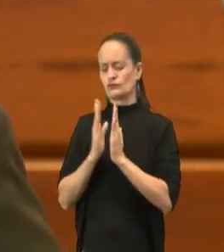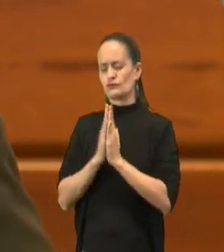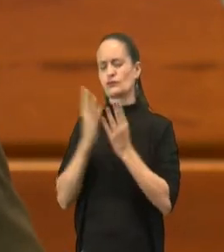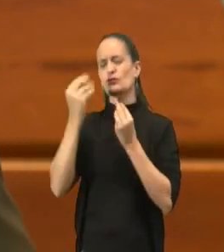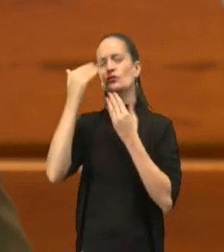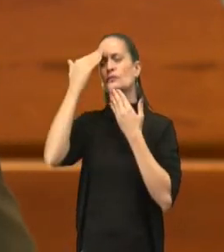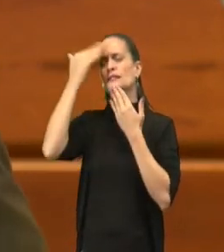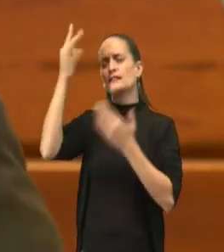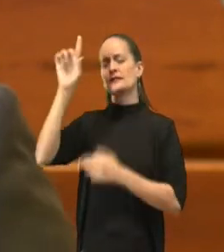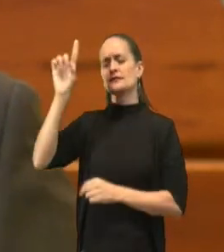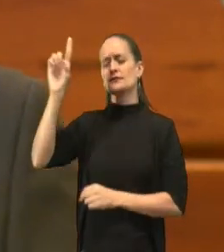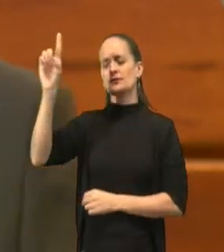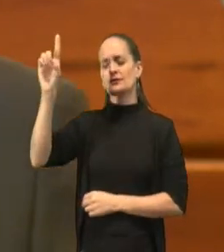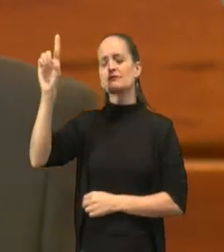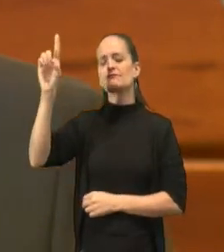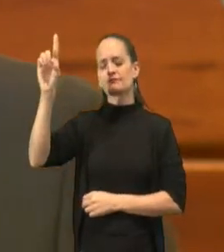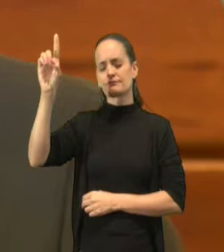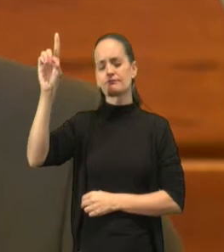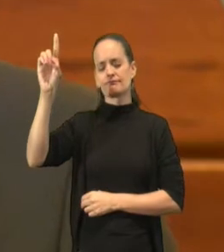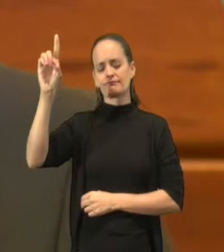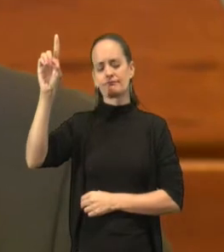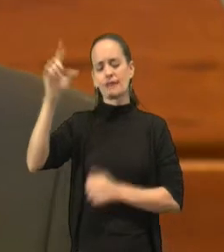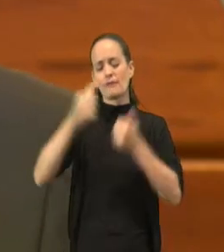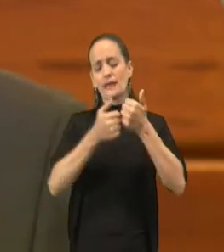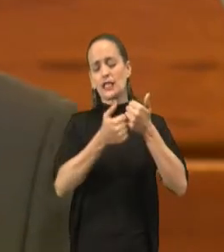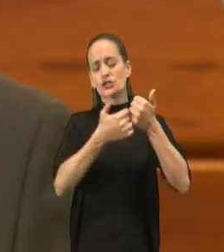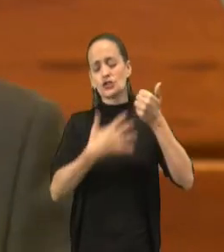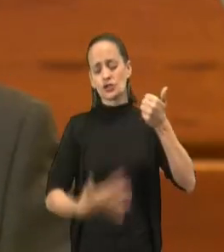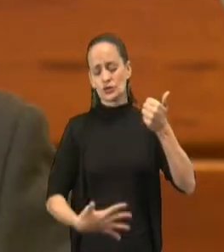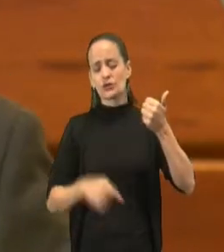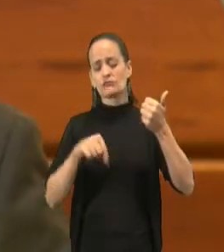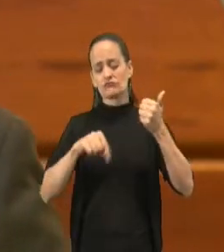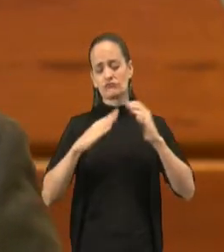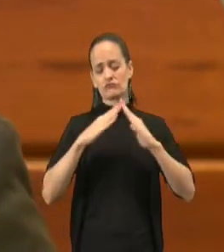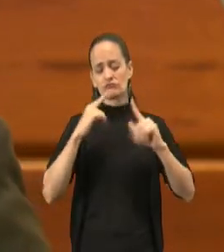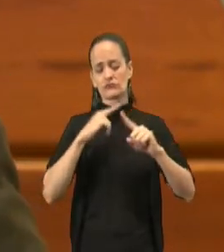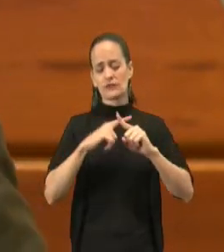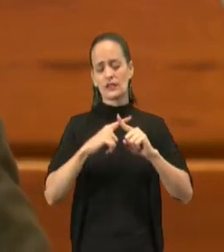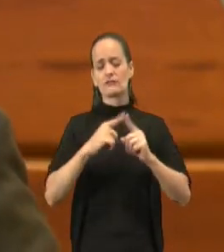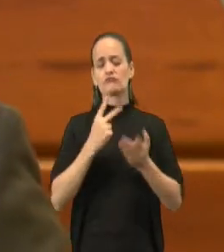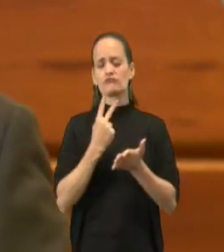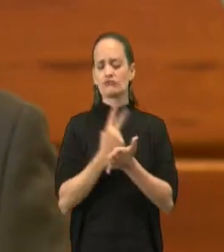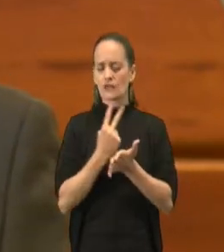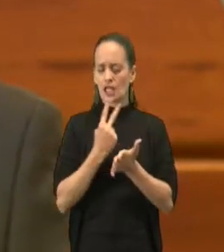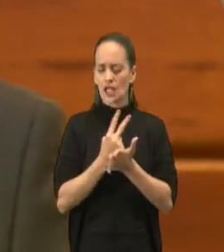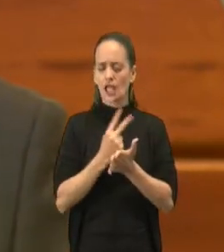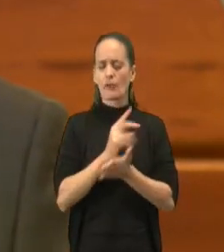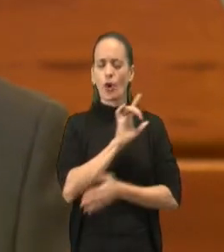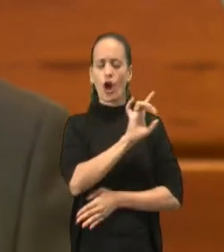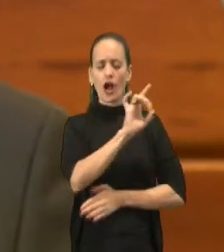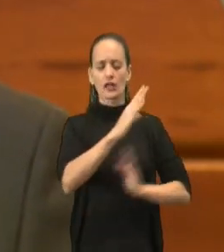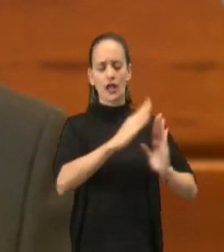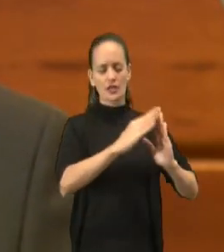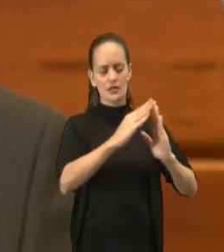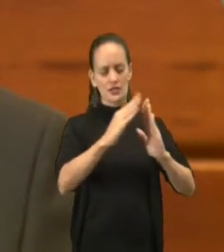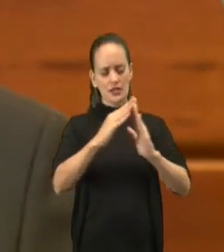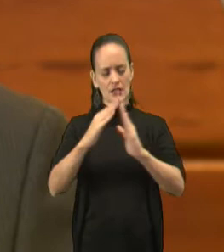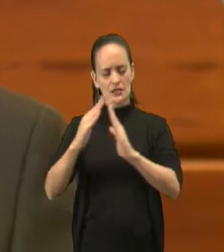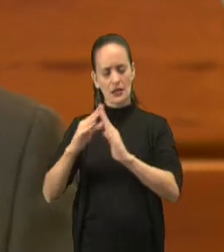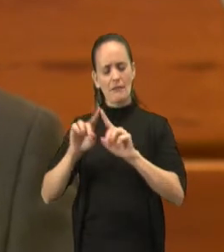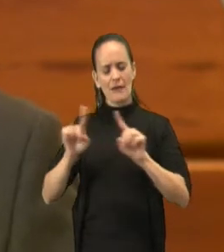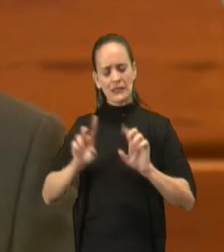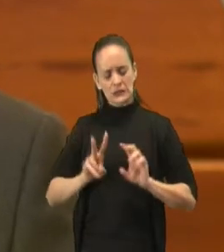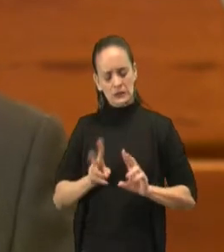Senhor Deus, pela diretoria desta igreja, que mesmo também cada um em sua casa, Senhor Deus, não tem medido esforços para